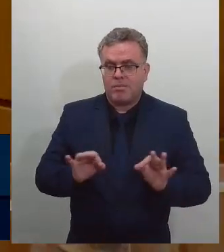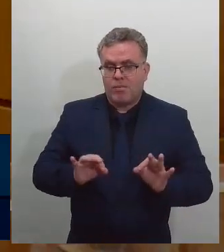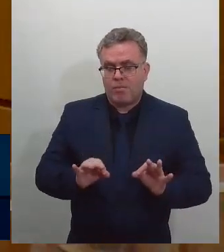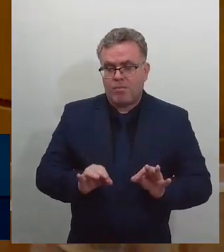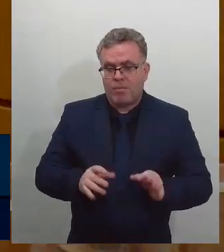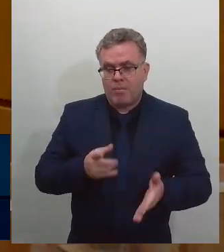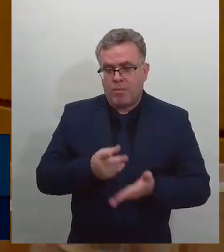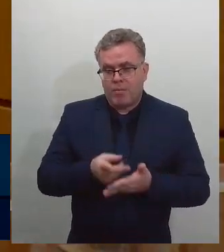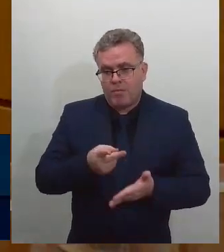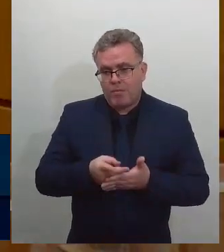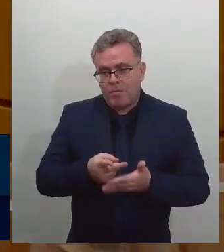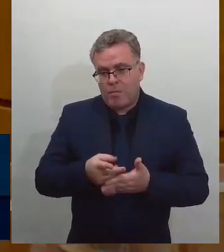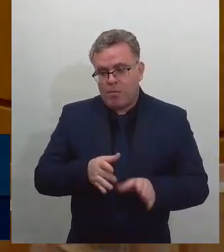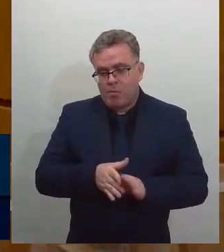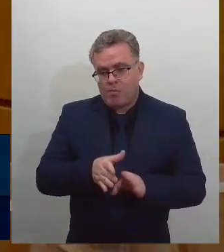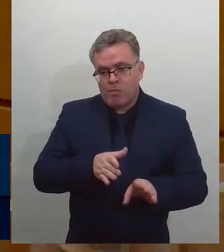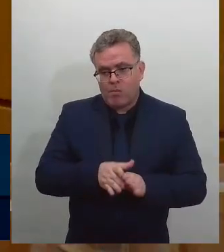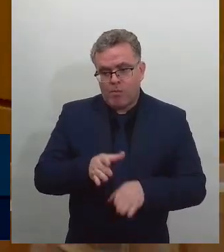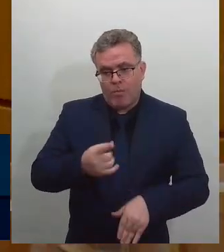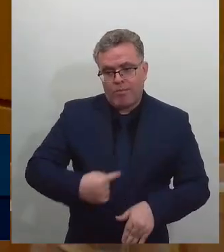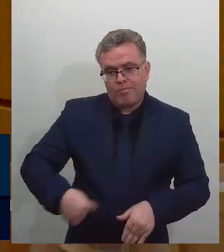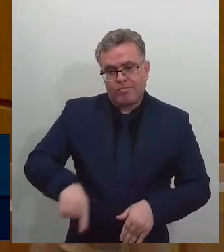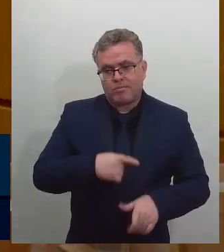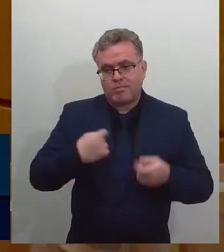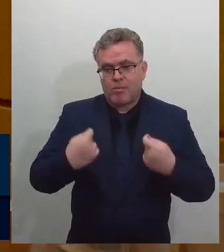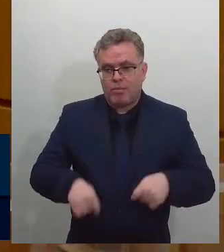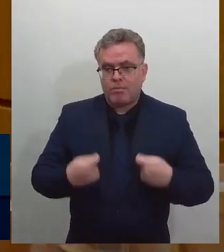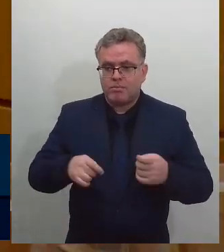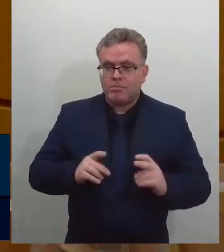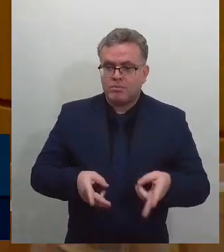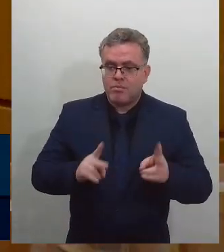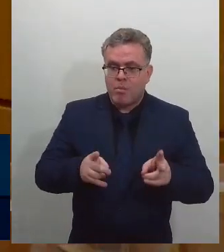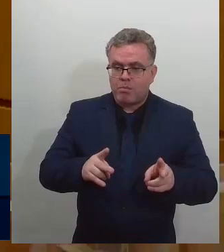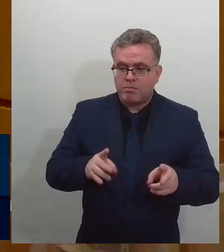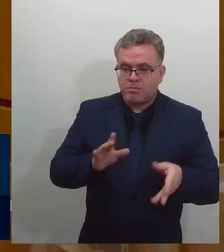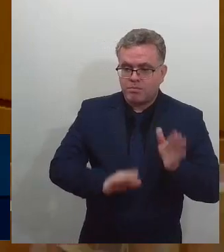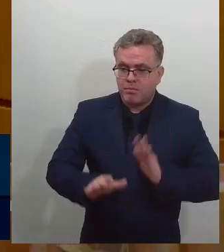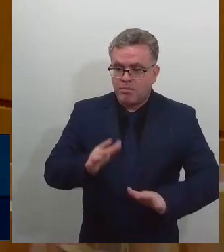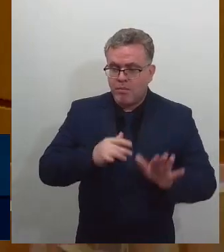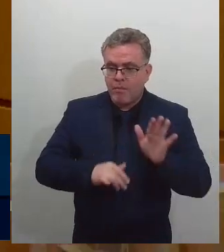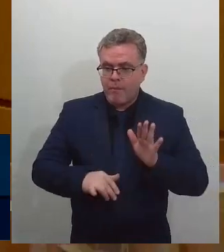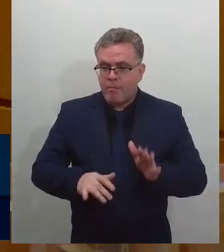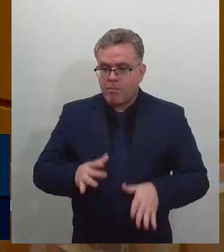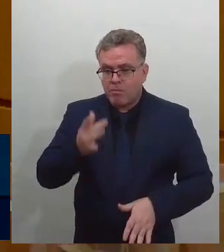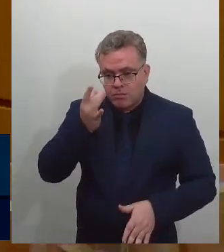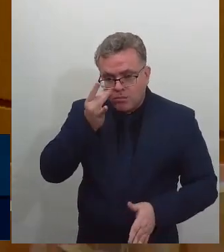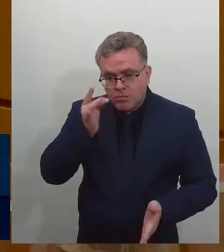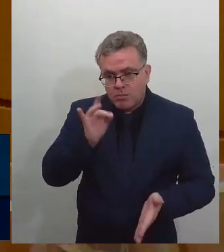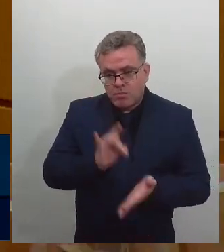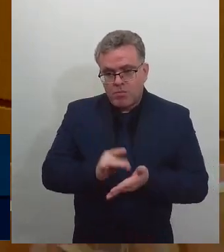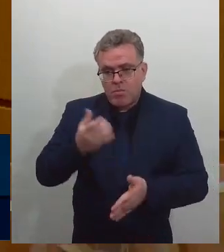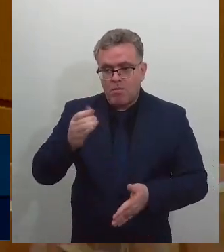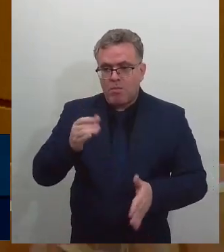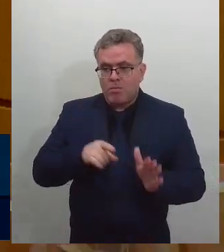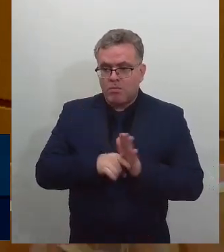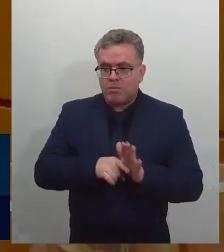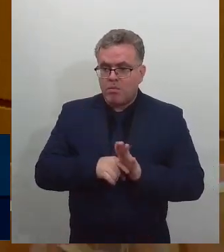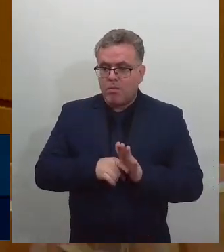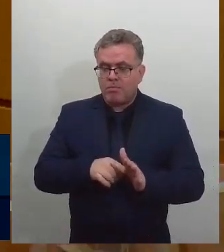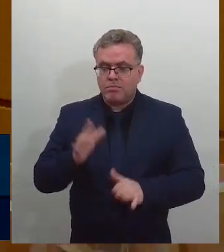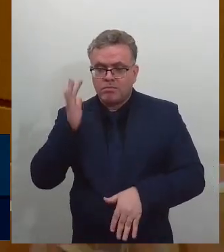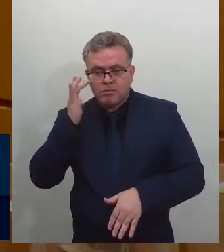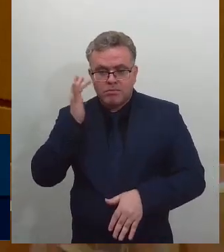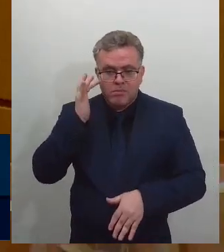gente precisa se cercar de evidências científicas, e não de achismo, não de corrente,